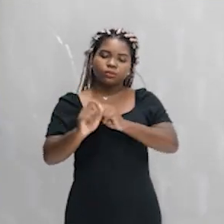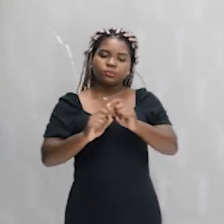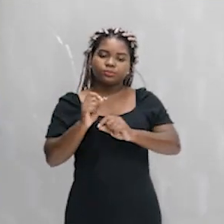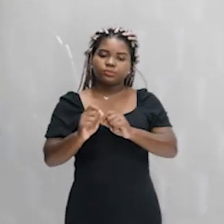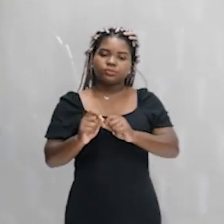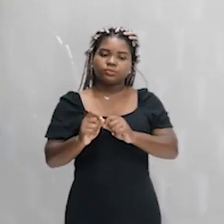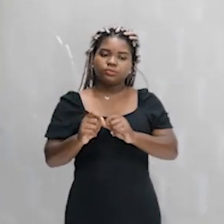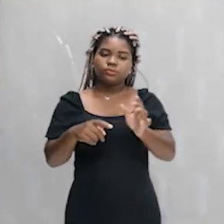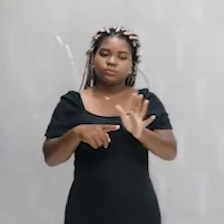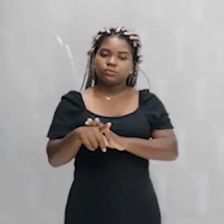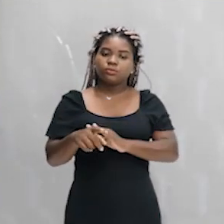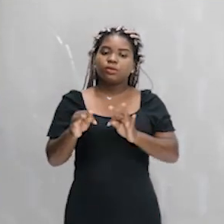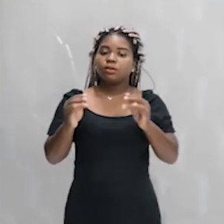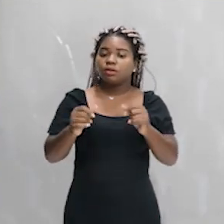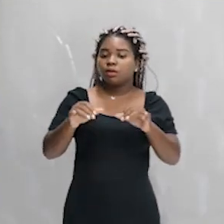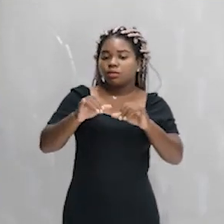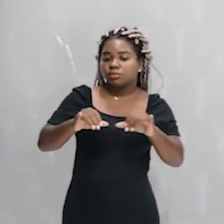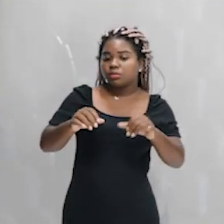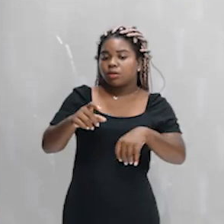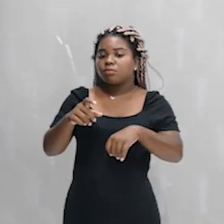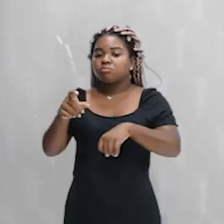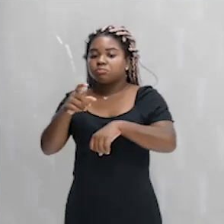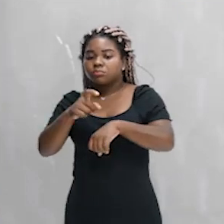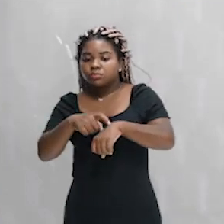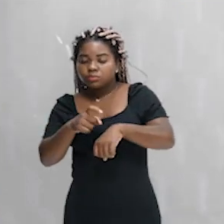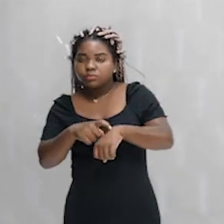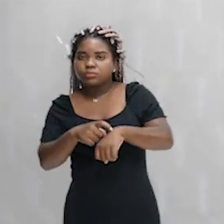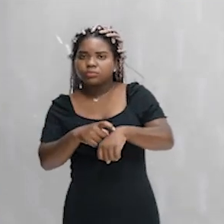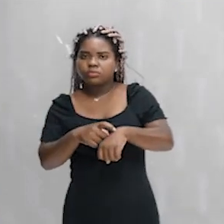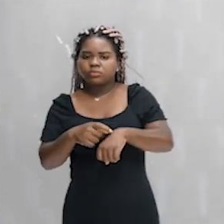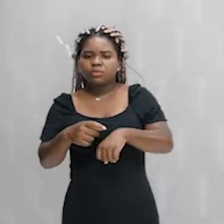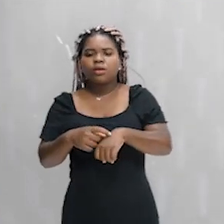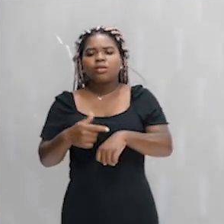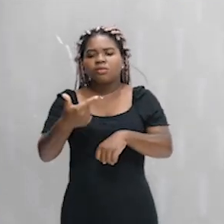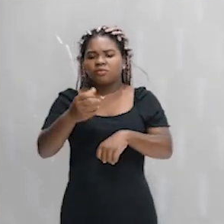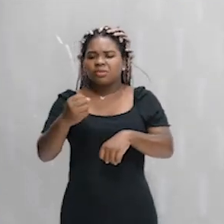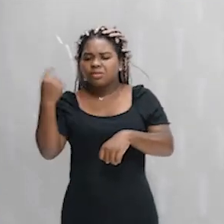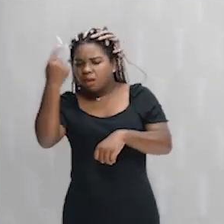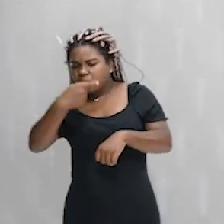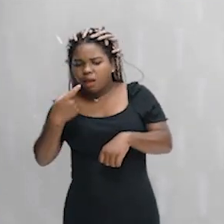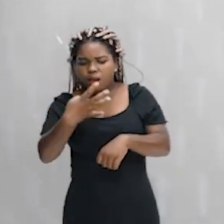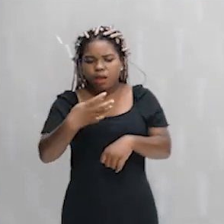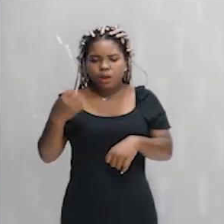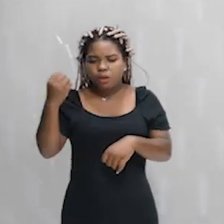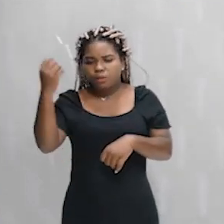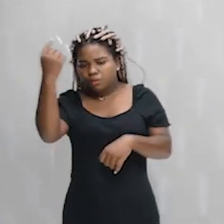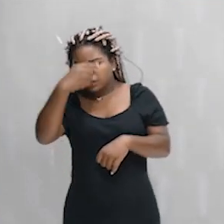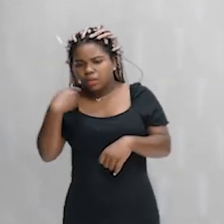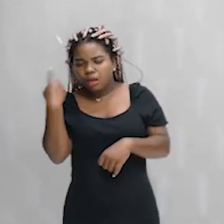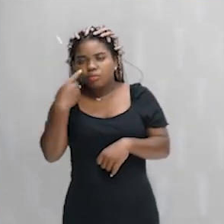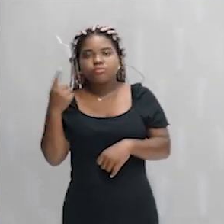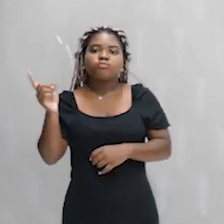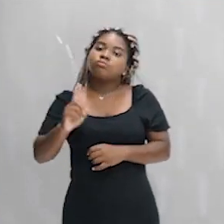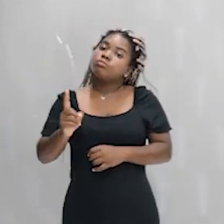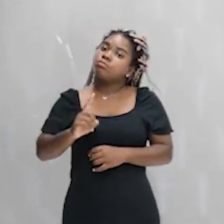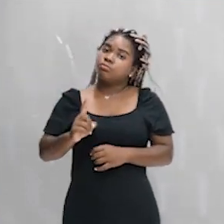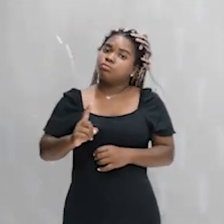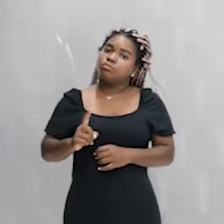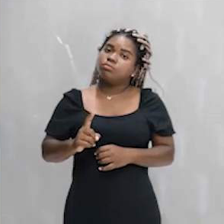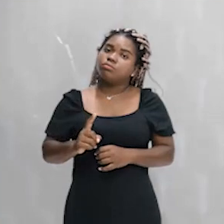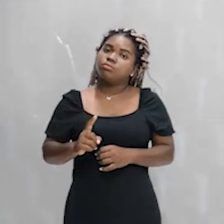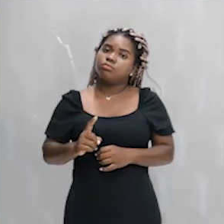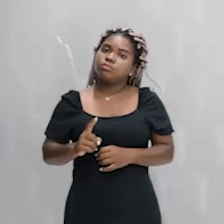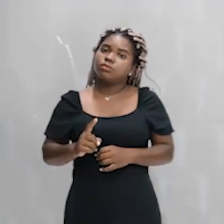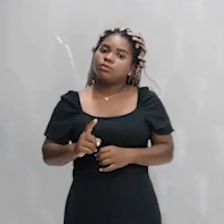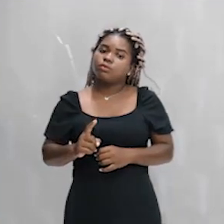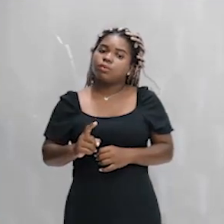que essas informações são hora. Então, vai ser 20 horas? Vai ser 40 horas? Vai ser 60 horas? Não. E